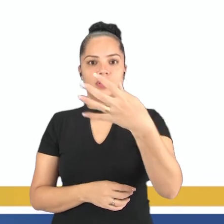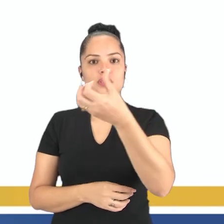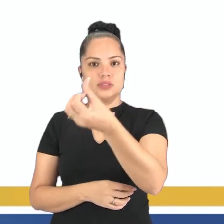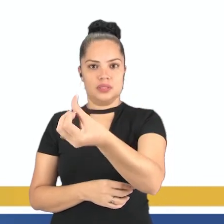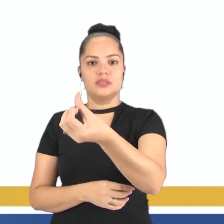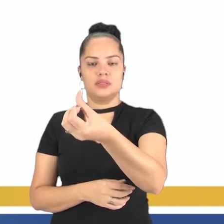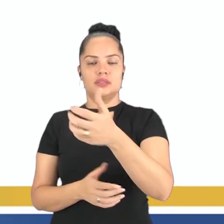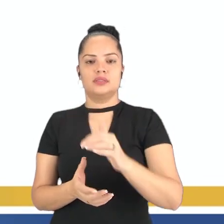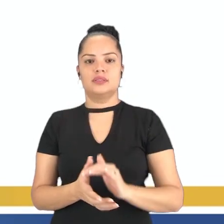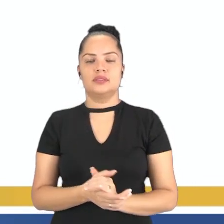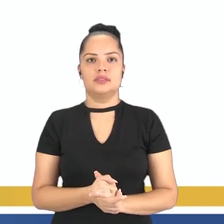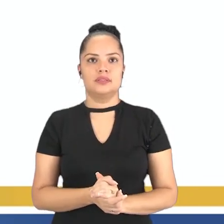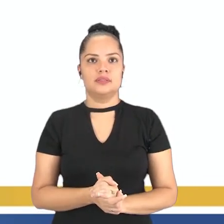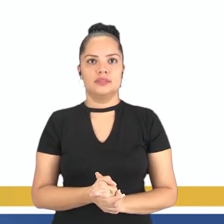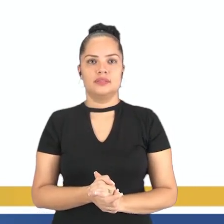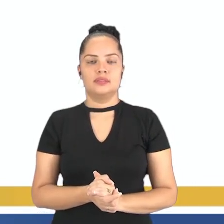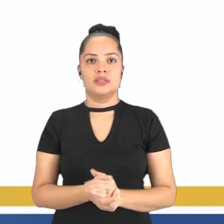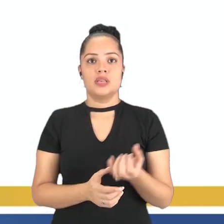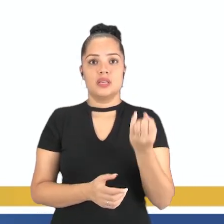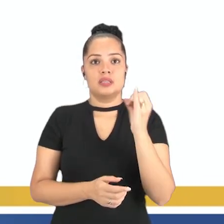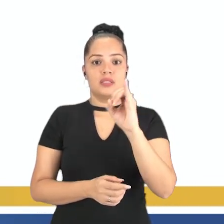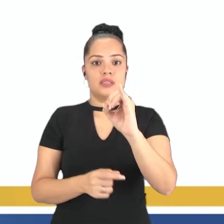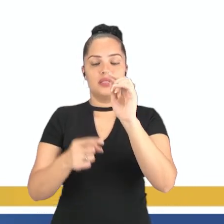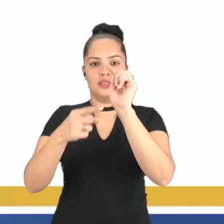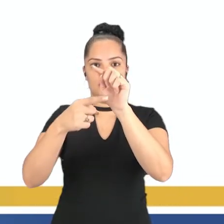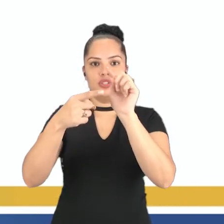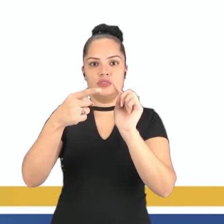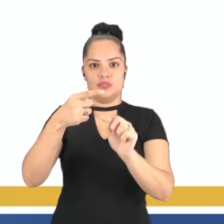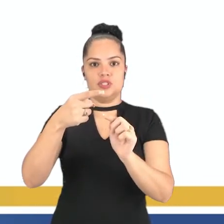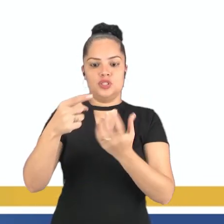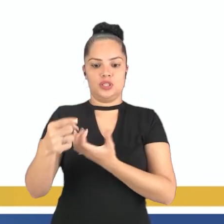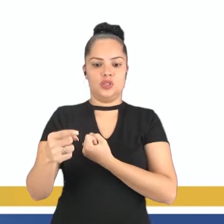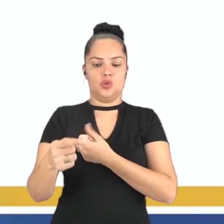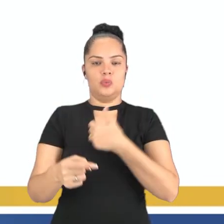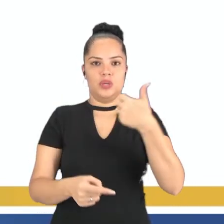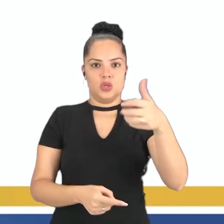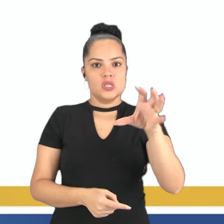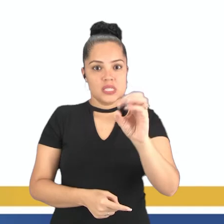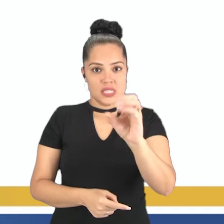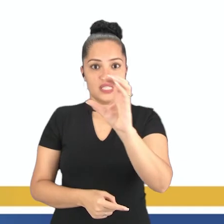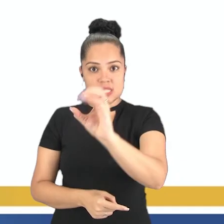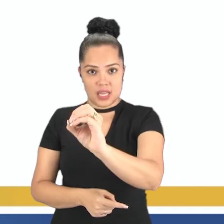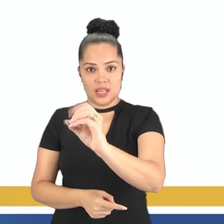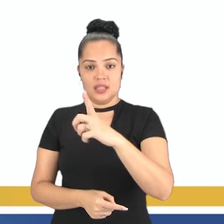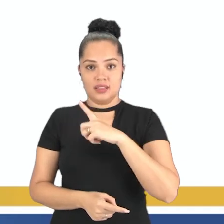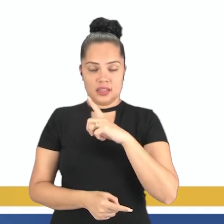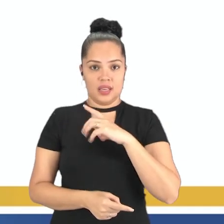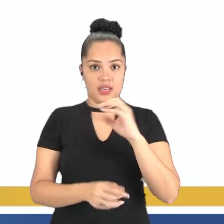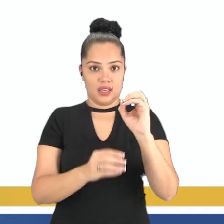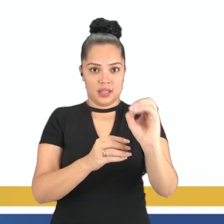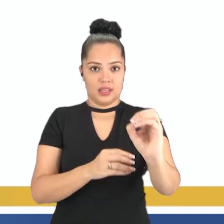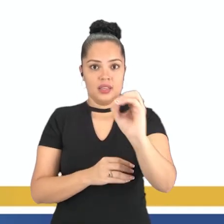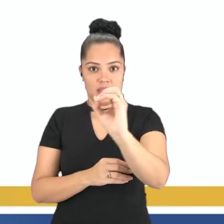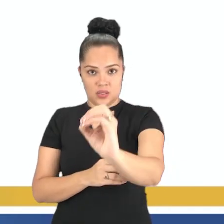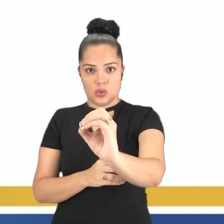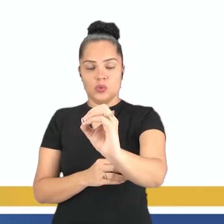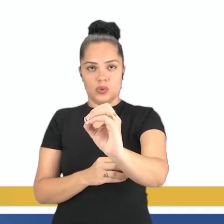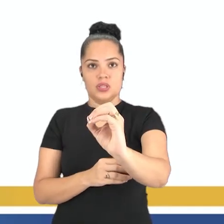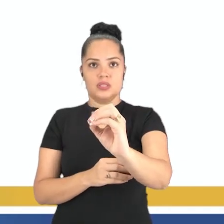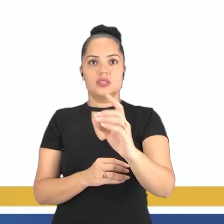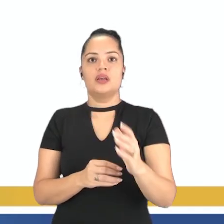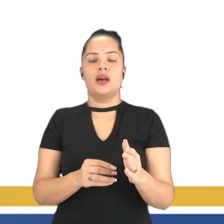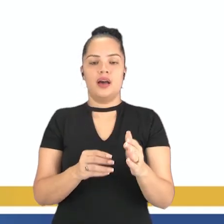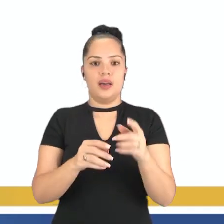1,46 centésimos. E se for dividido por 100, a mesma coisa. Como 100 tem 2 casas decimais, nós